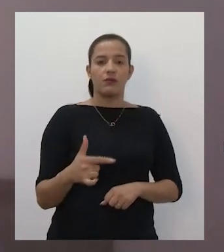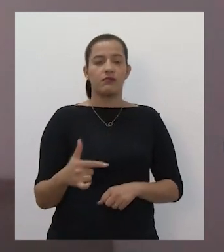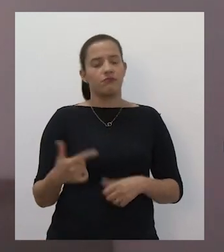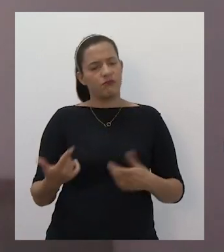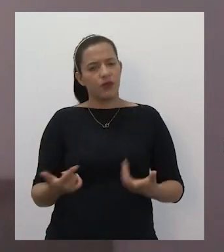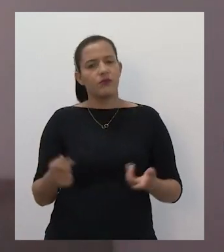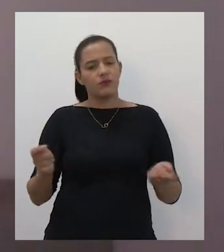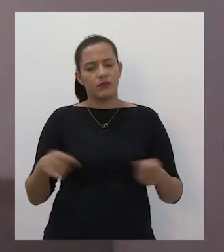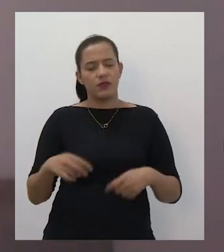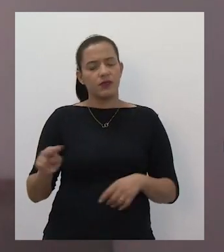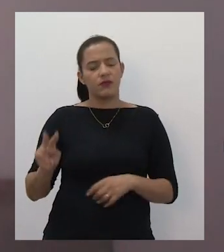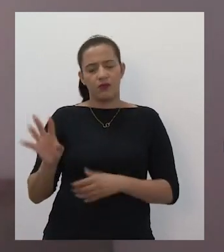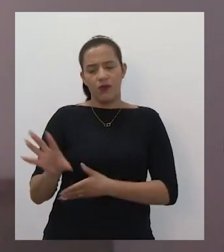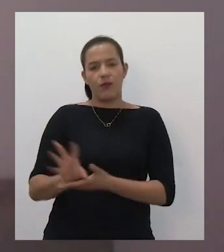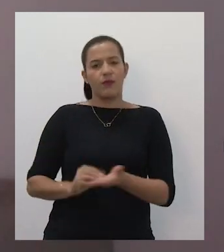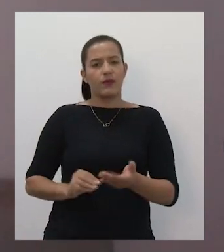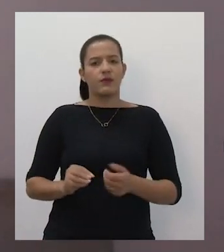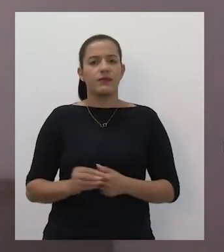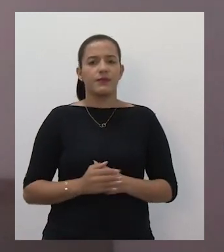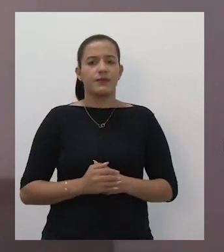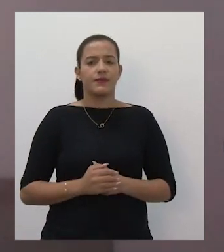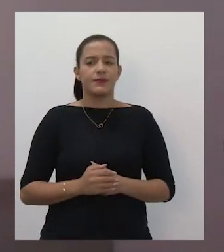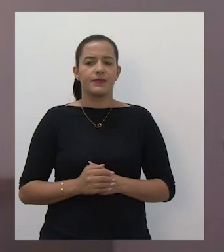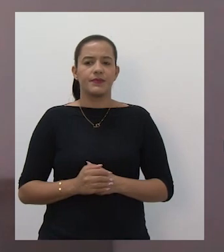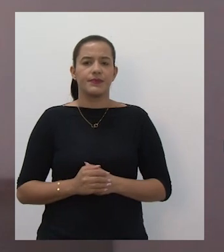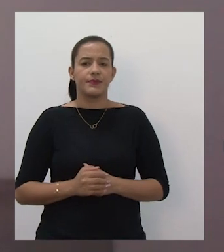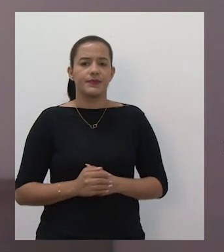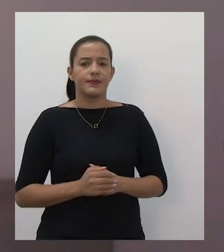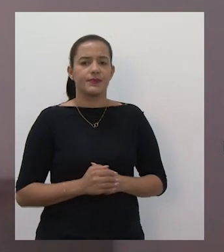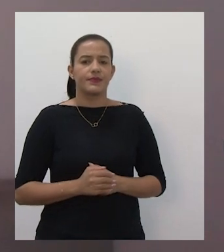esse olhar. E aí, eu acho que